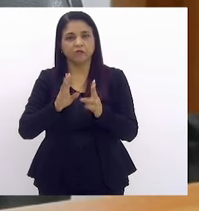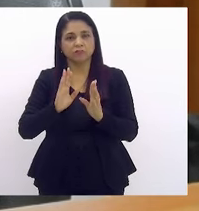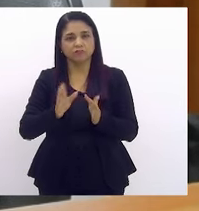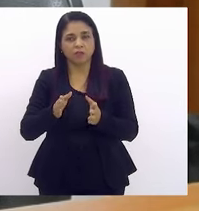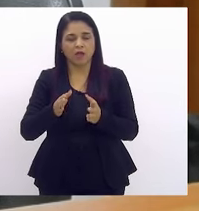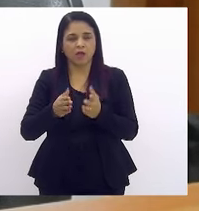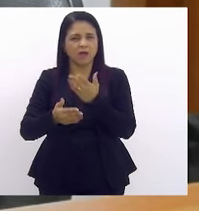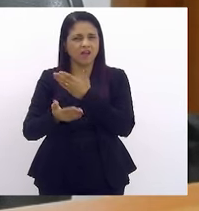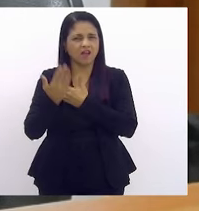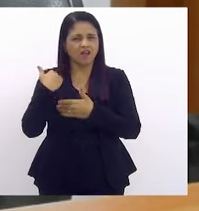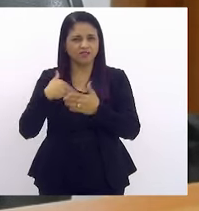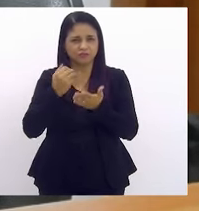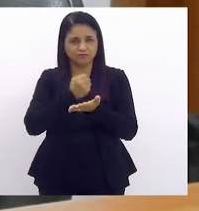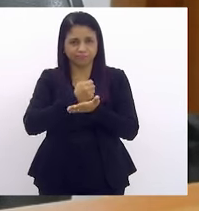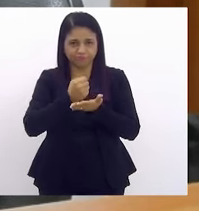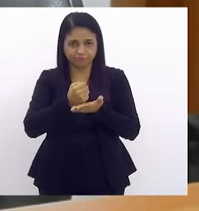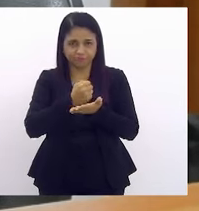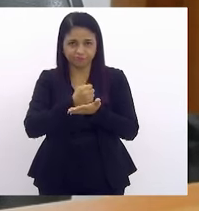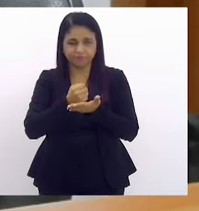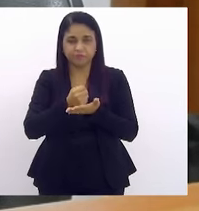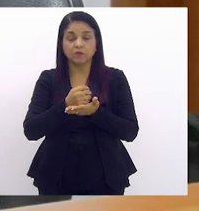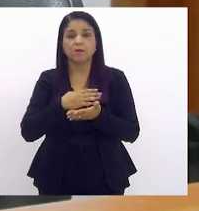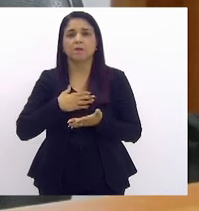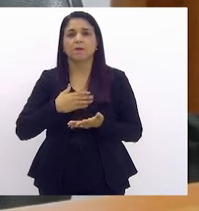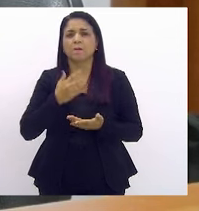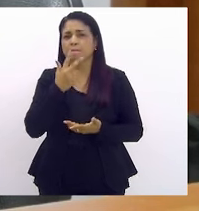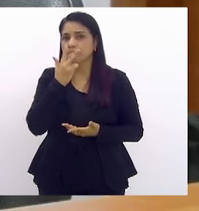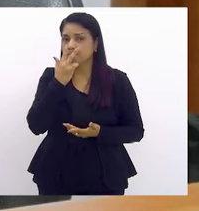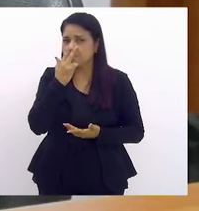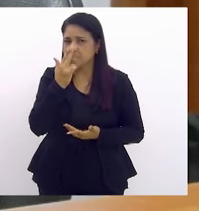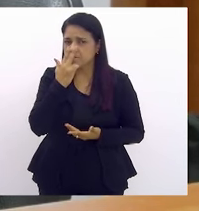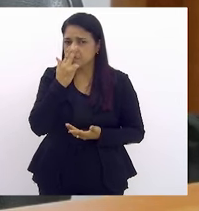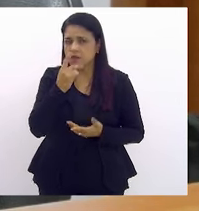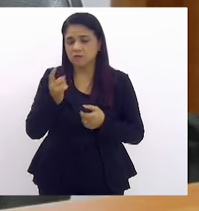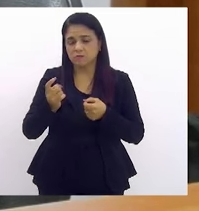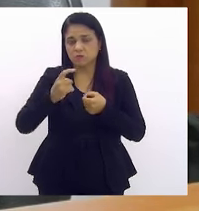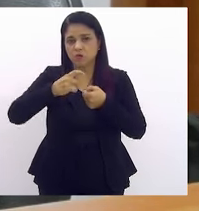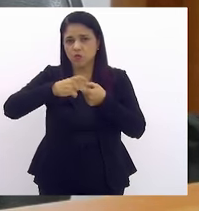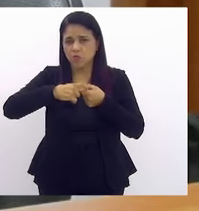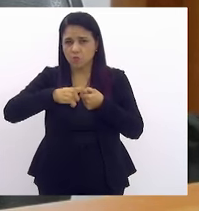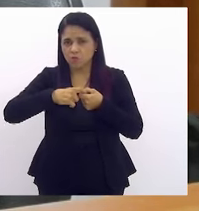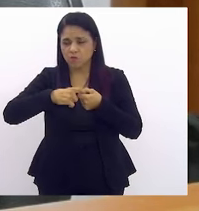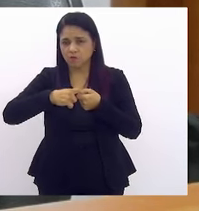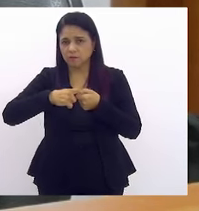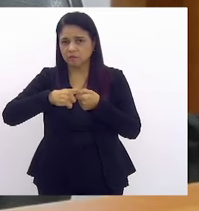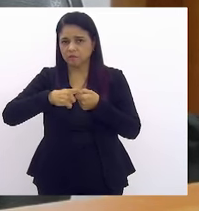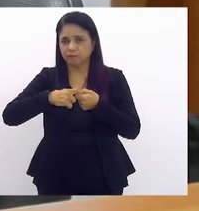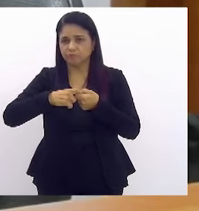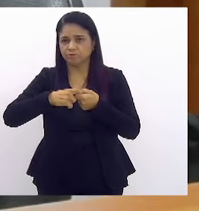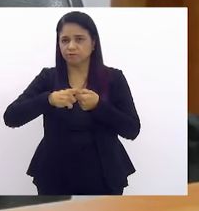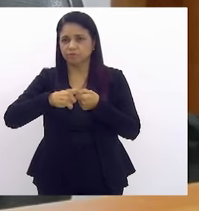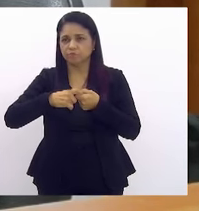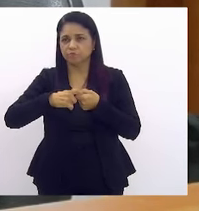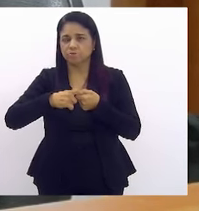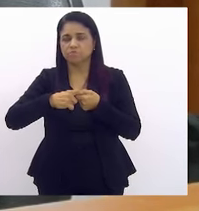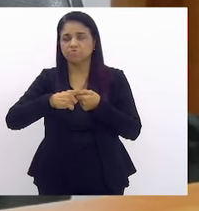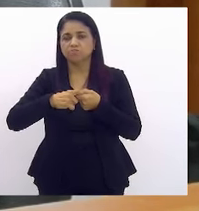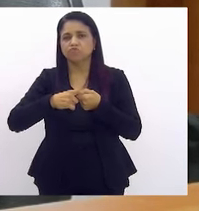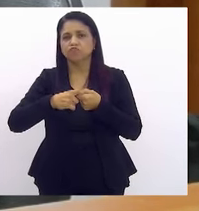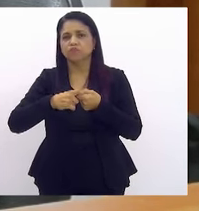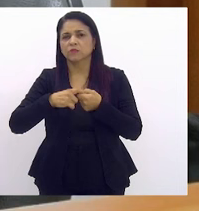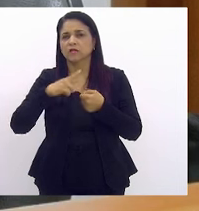pré-estabelecido. A princípio, o que parece, o convênio ele é formatado dentro de uma dinâmica que